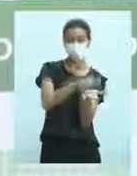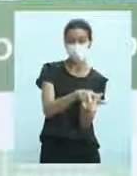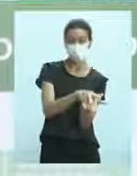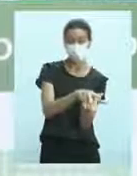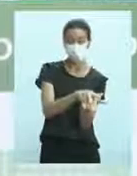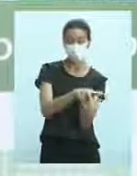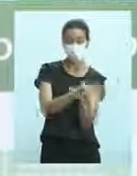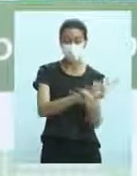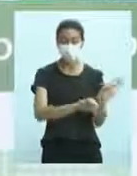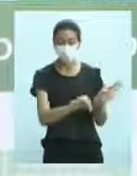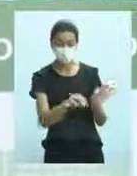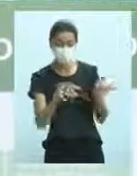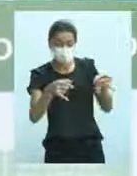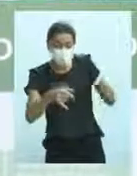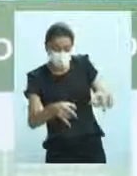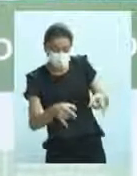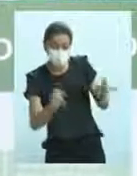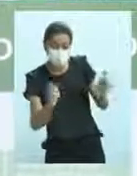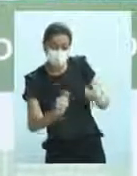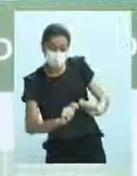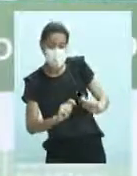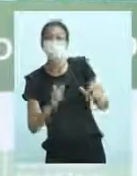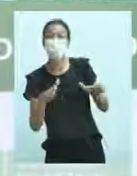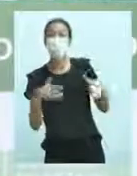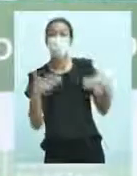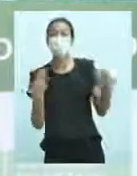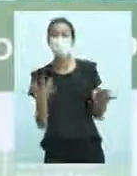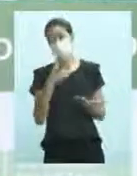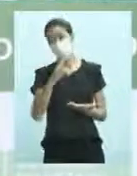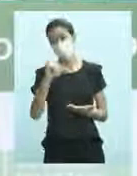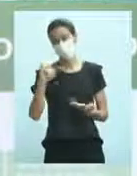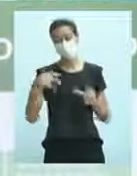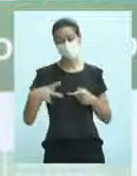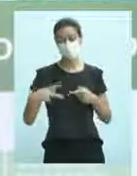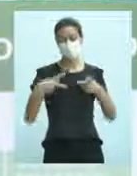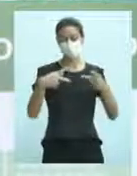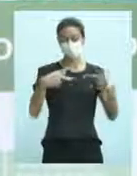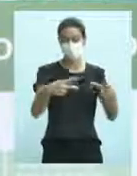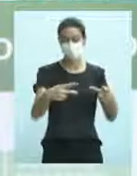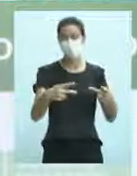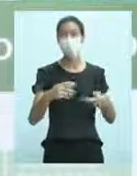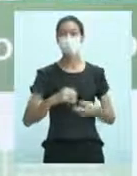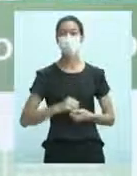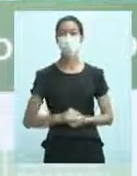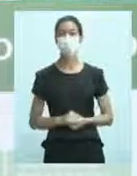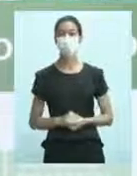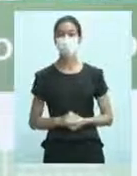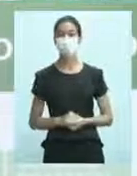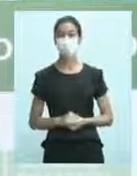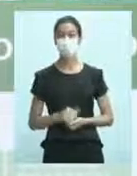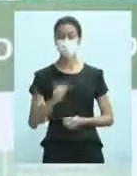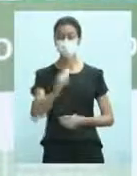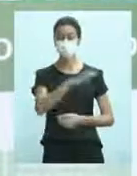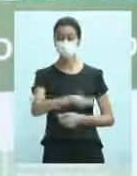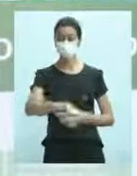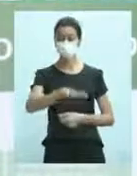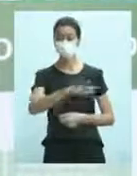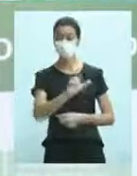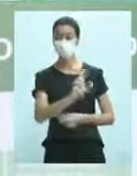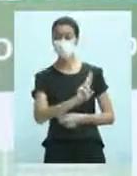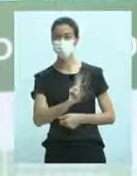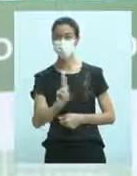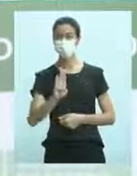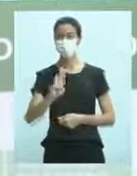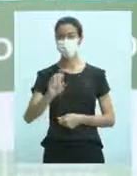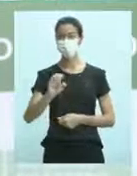nesses municípios haveremos de ir na região do bolsão ainda essa semana estamos programando aí